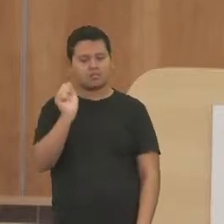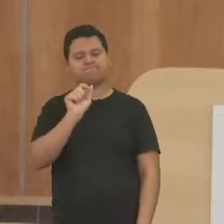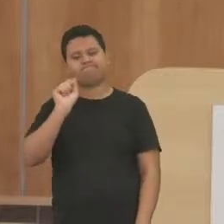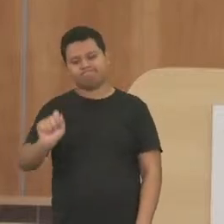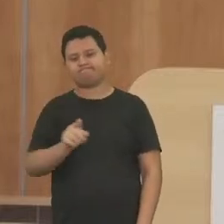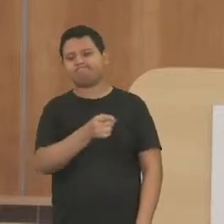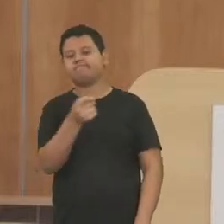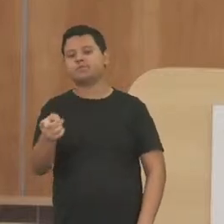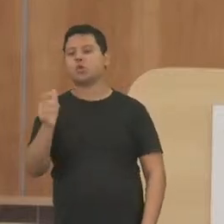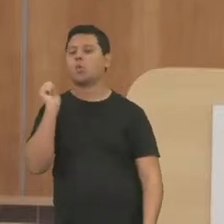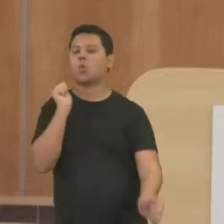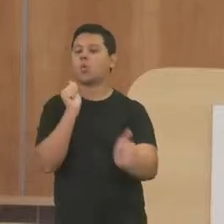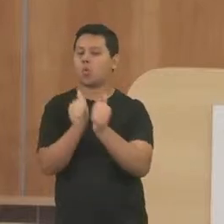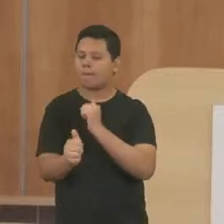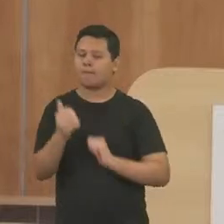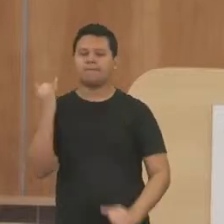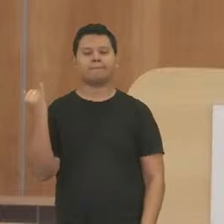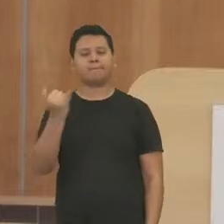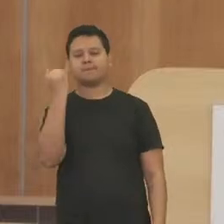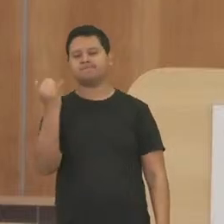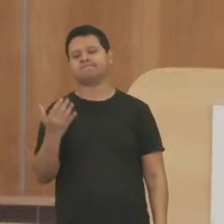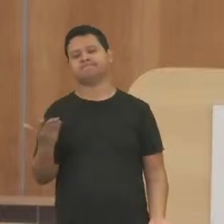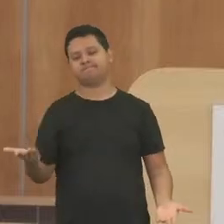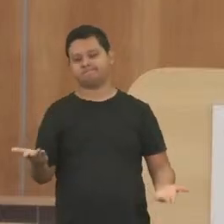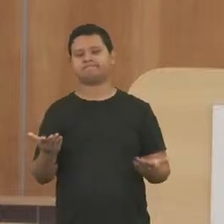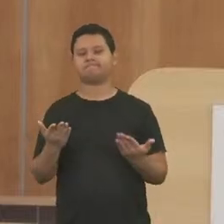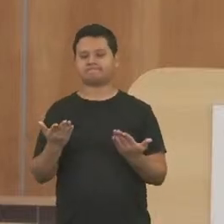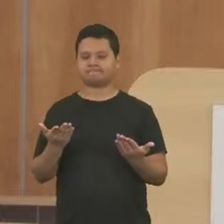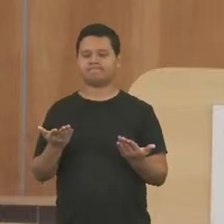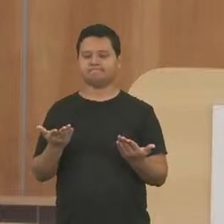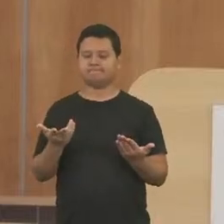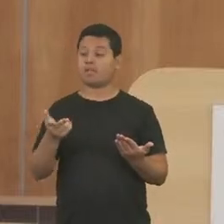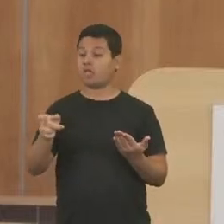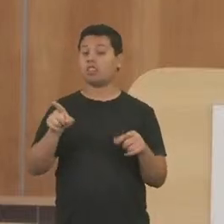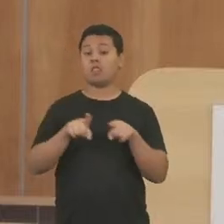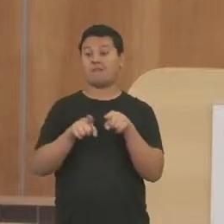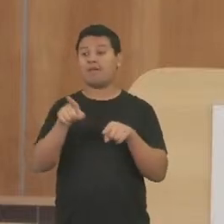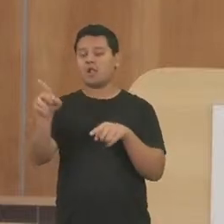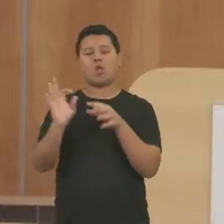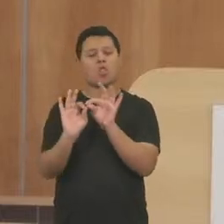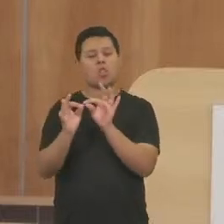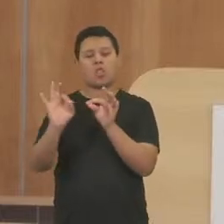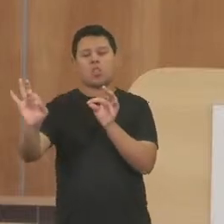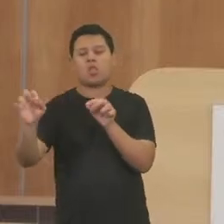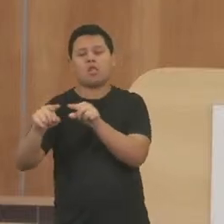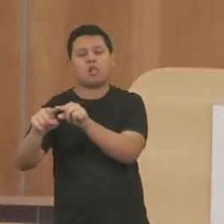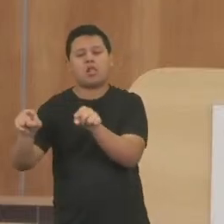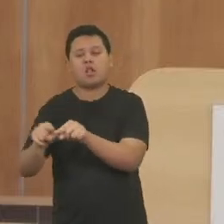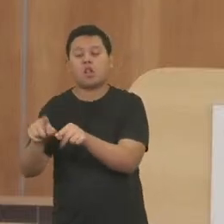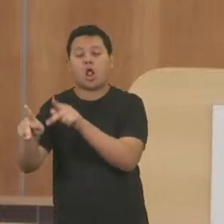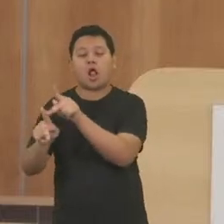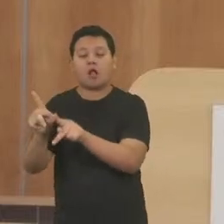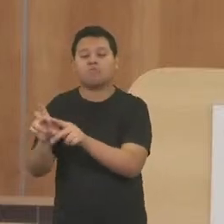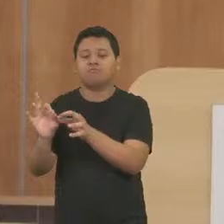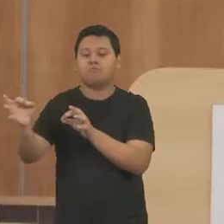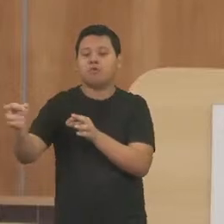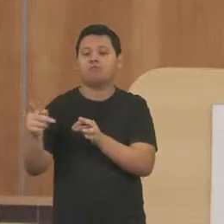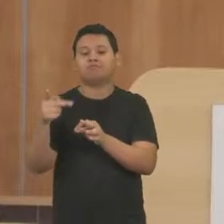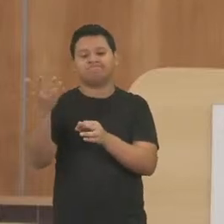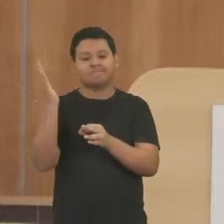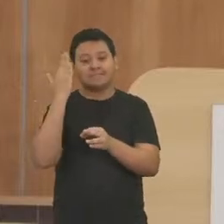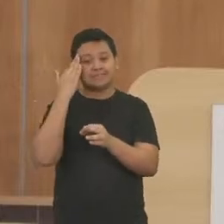o esporte ele é fundamental, principalmente nos bairros mais distantes. Venho do 22 de abril, e